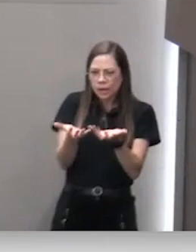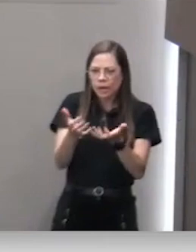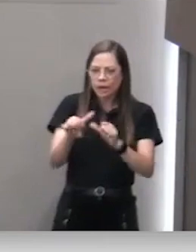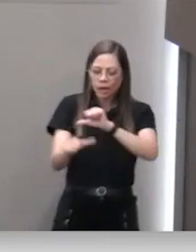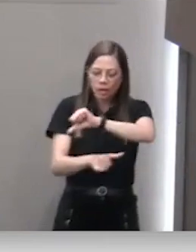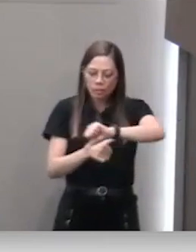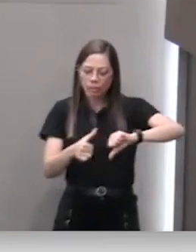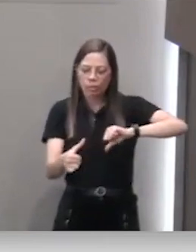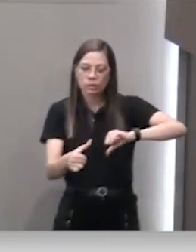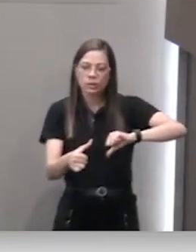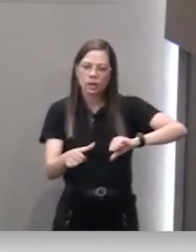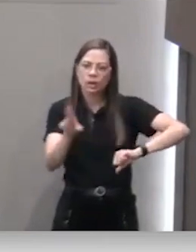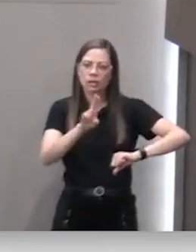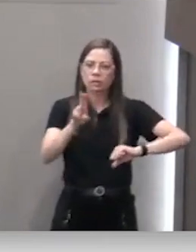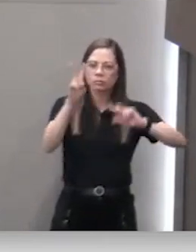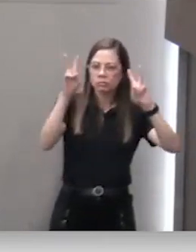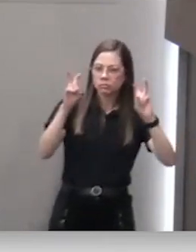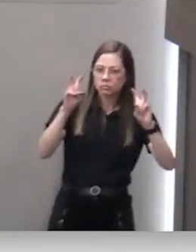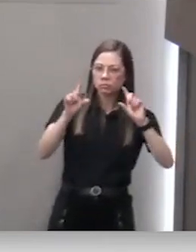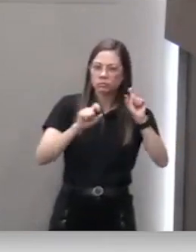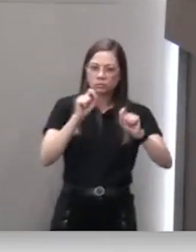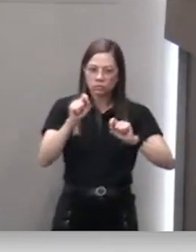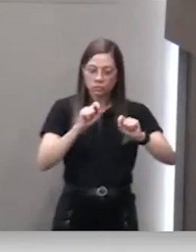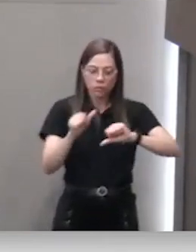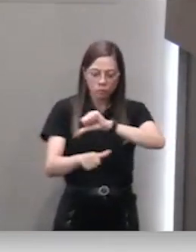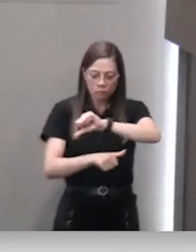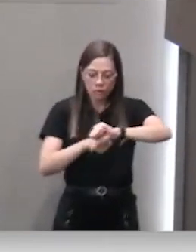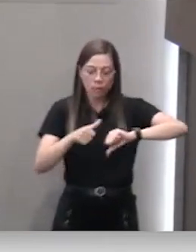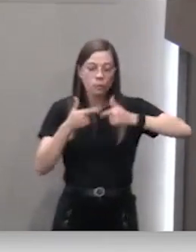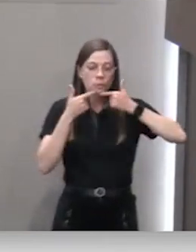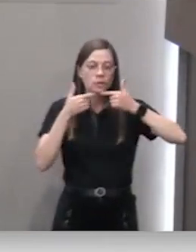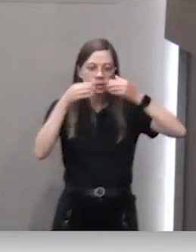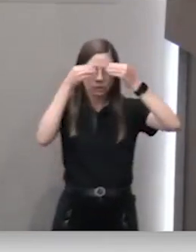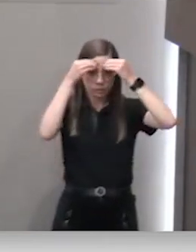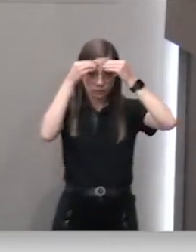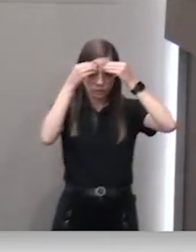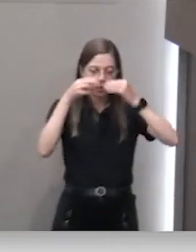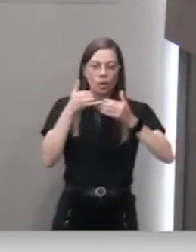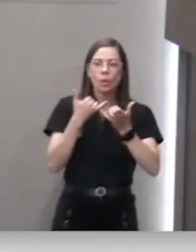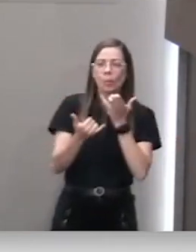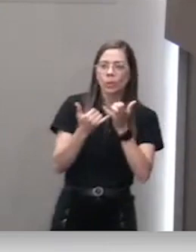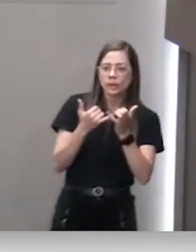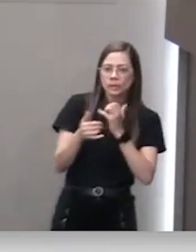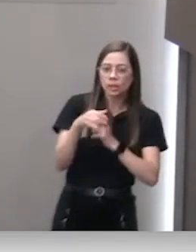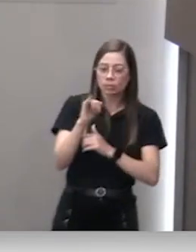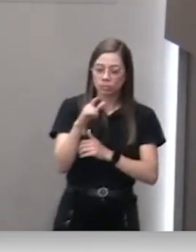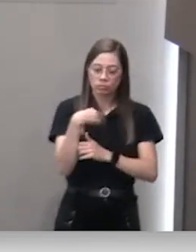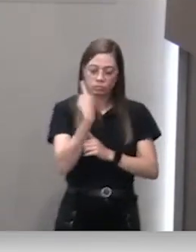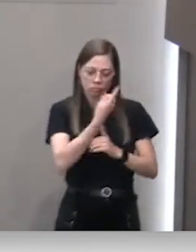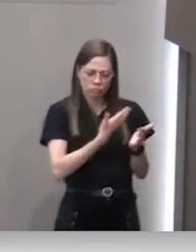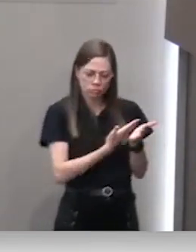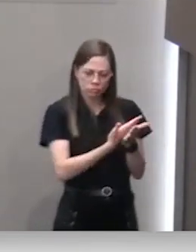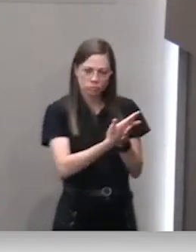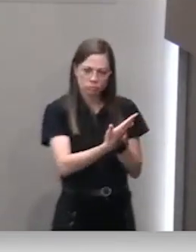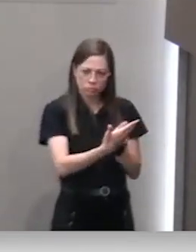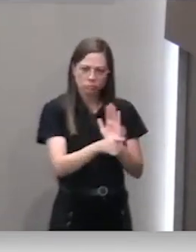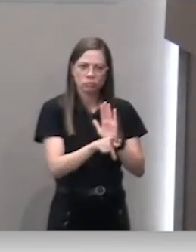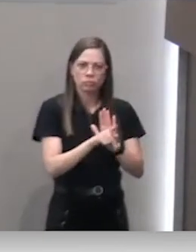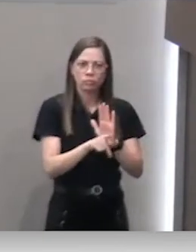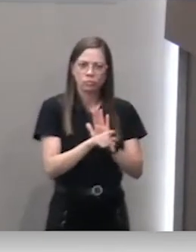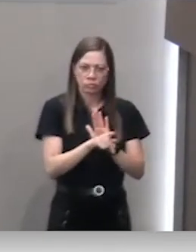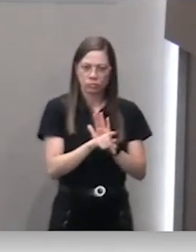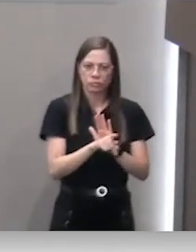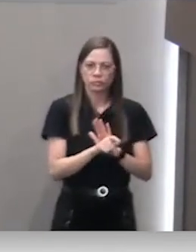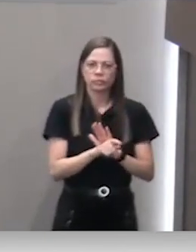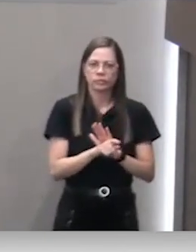usa a questão da mudança da linguagem. Porque se você partir lá da Judith